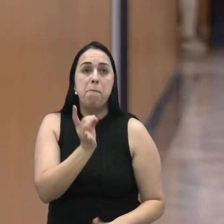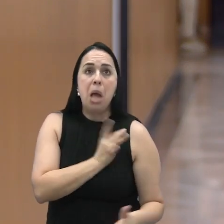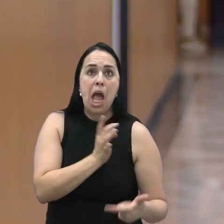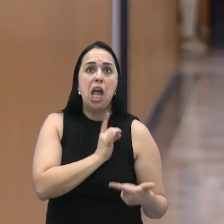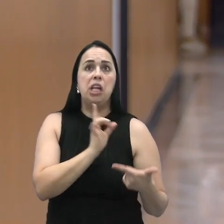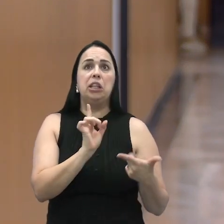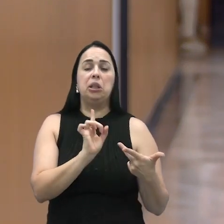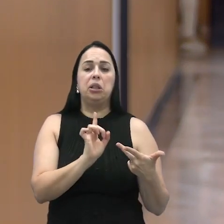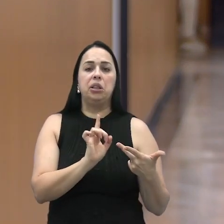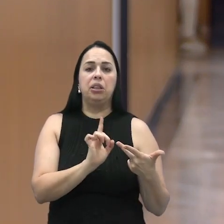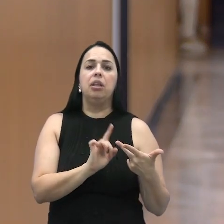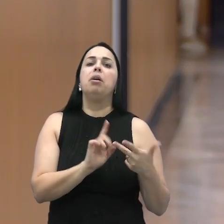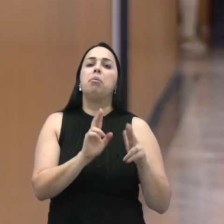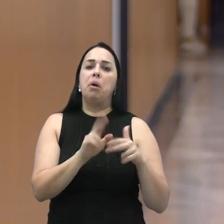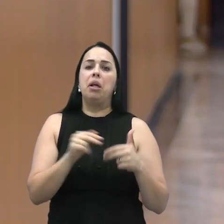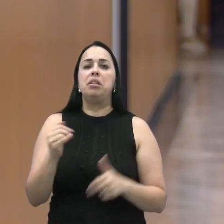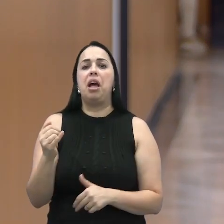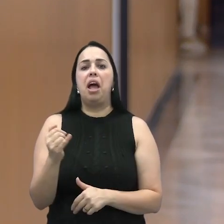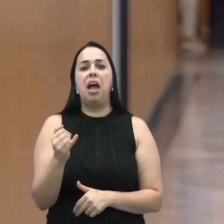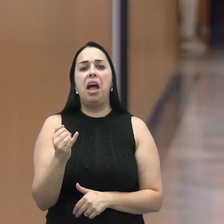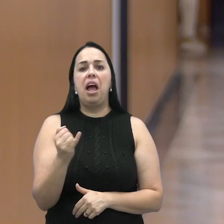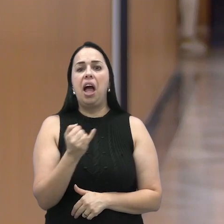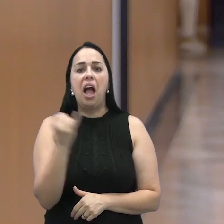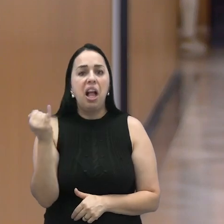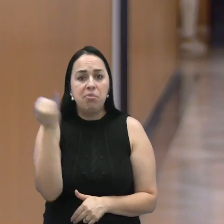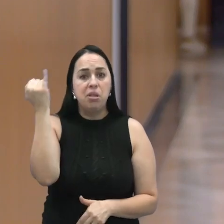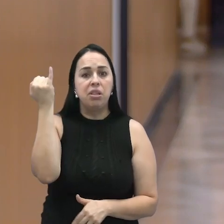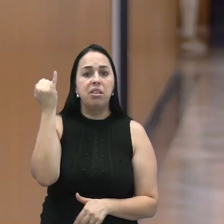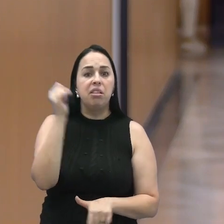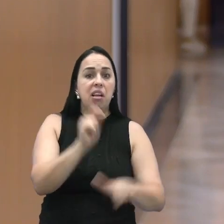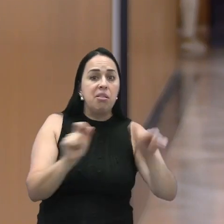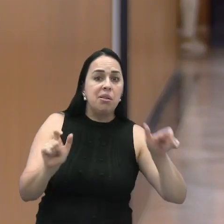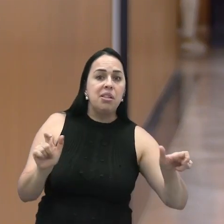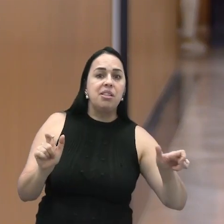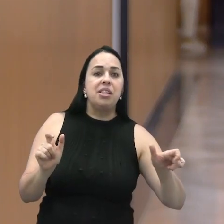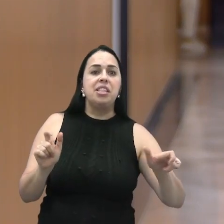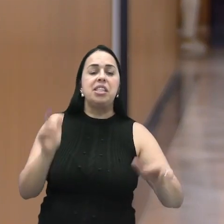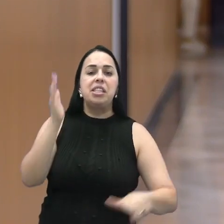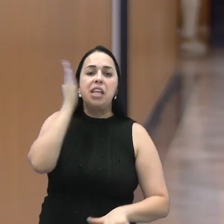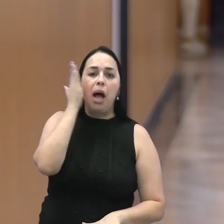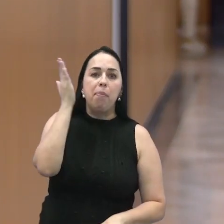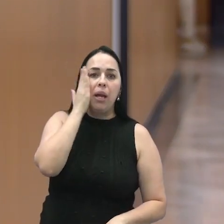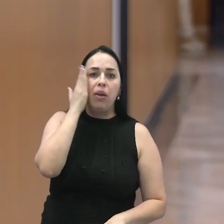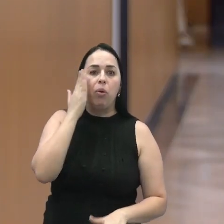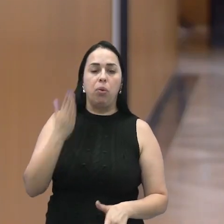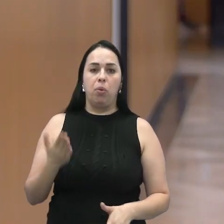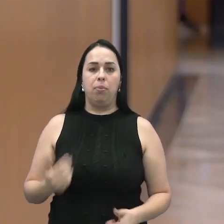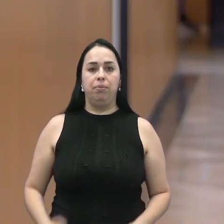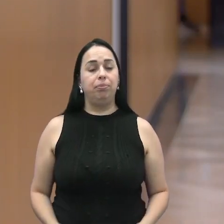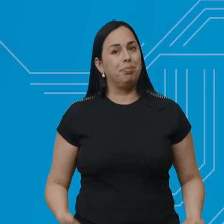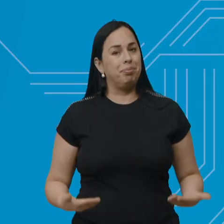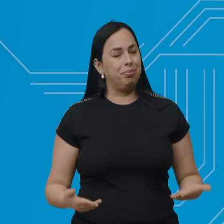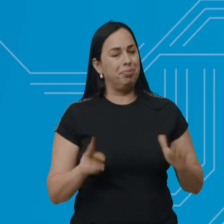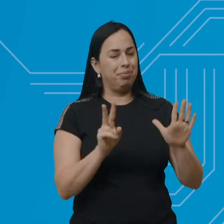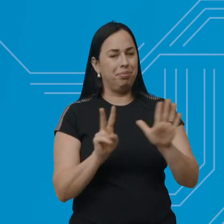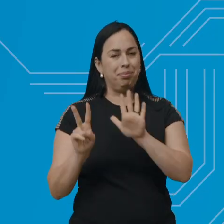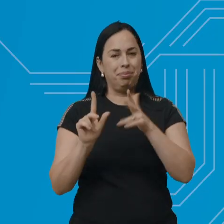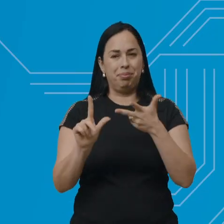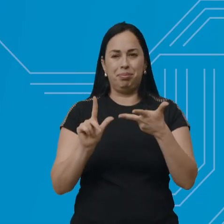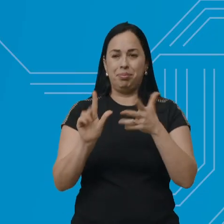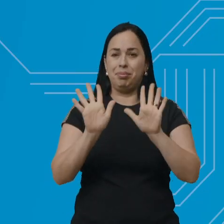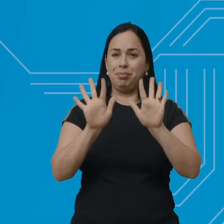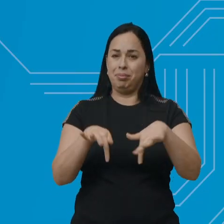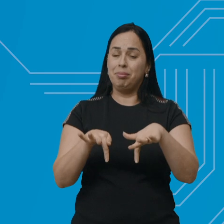isso, medo, né? Então é muito importante as pessoas saber como funciona. E o